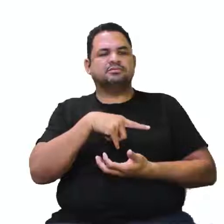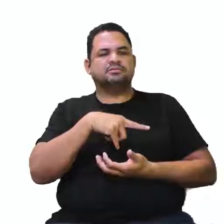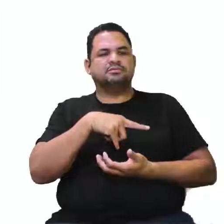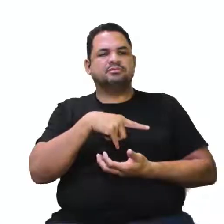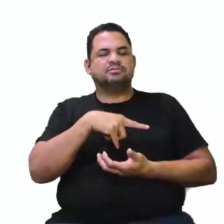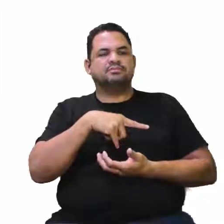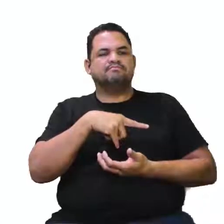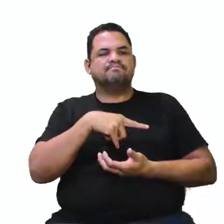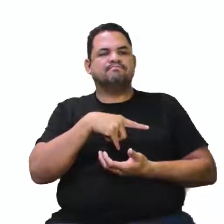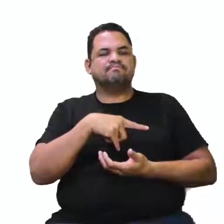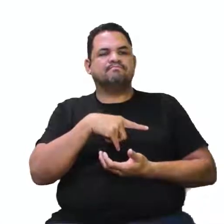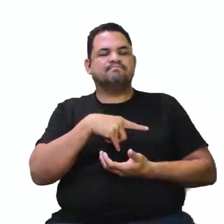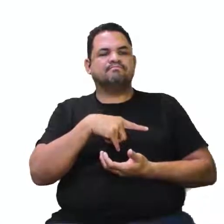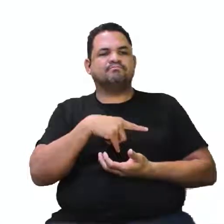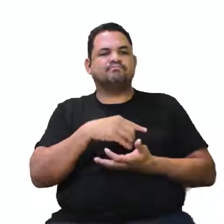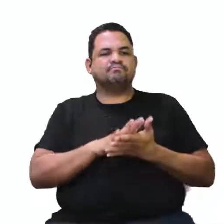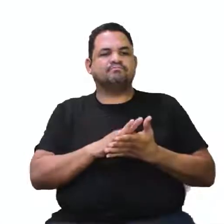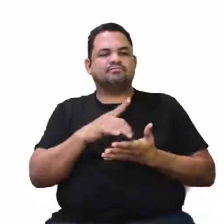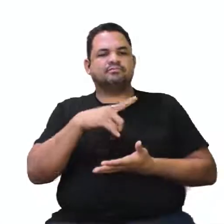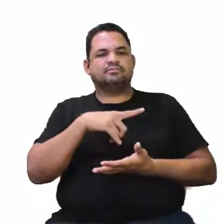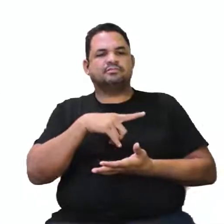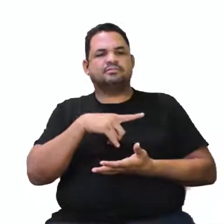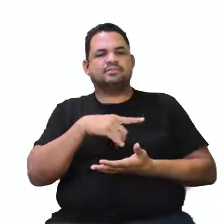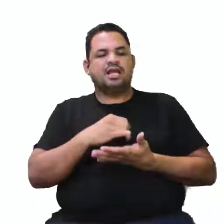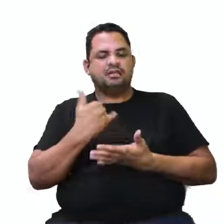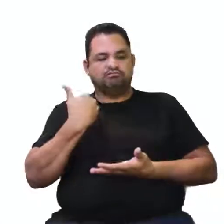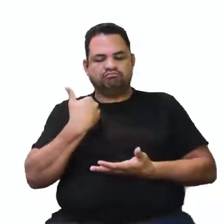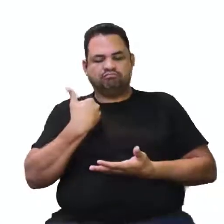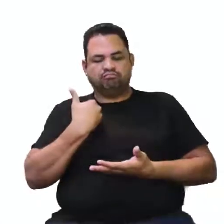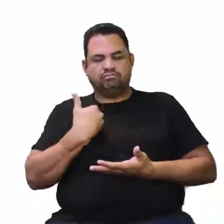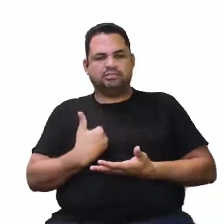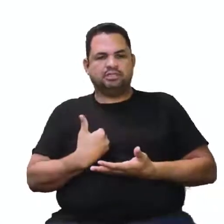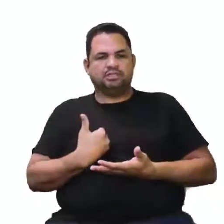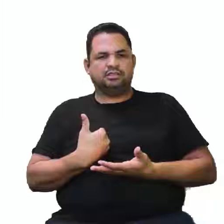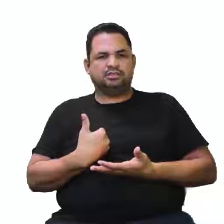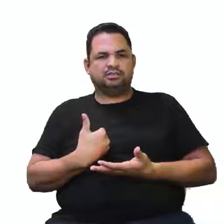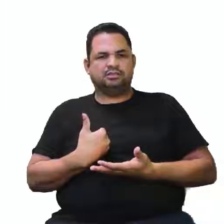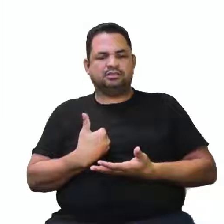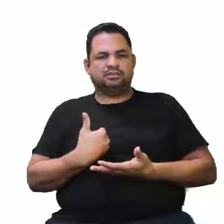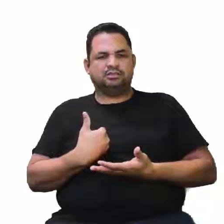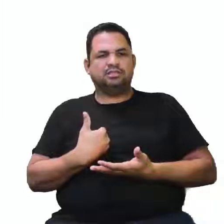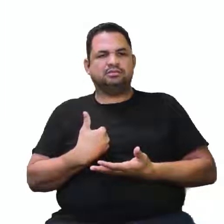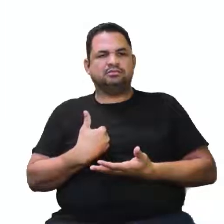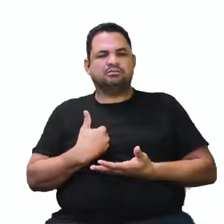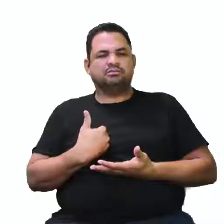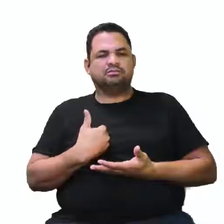a questão de terem um pouco da questão da idade, né, também a questão do peso,